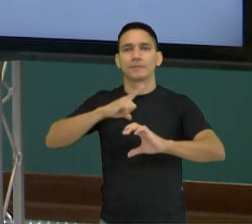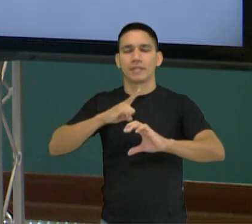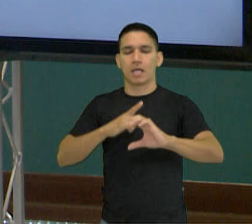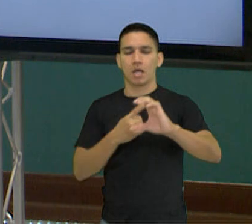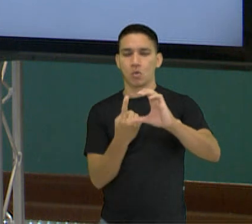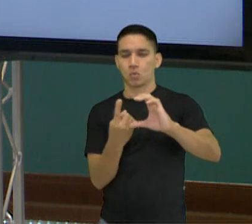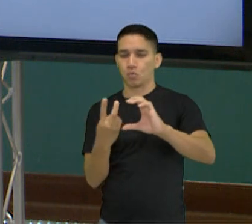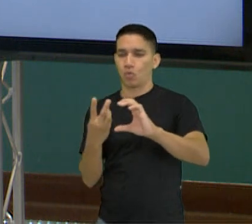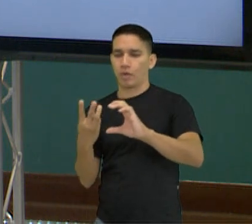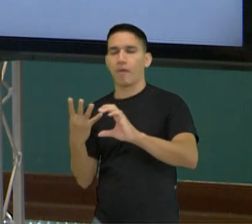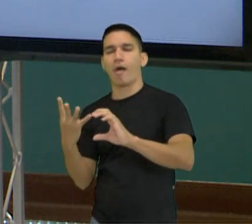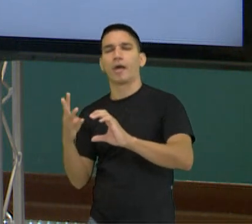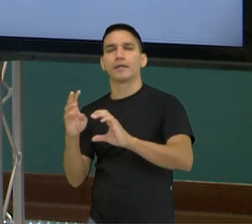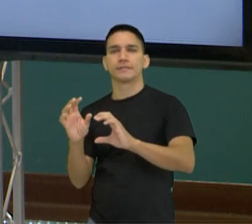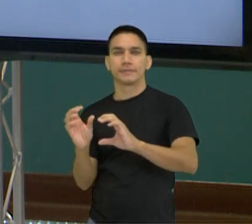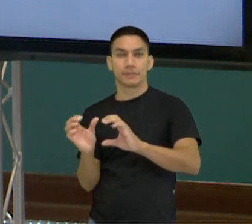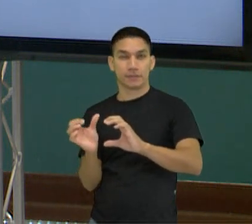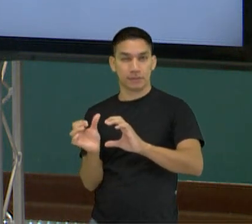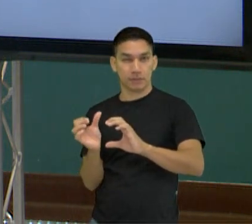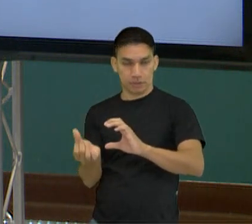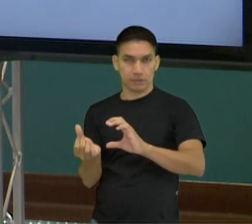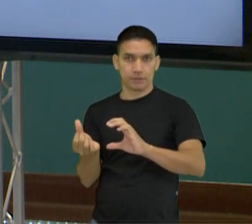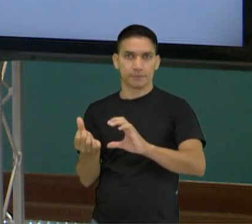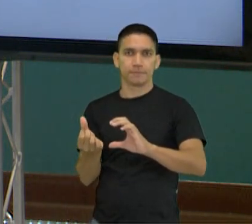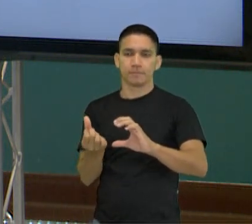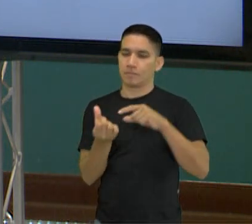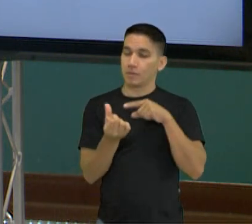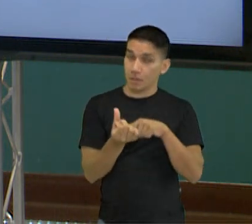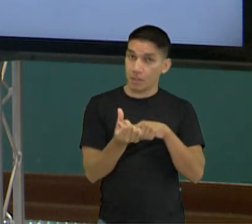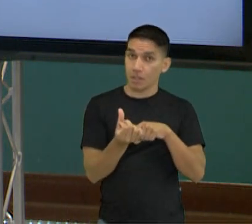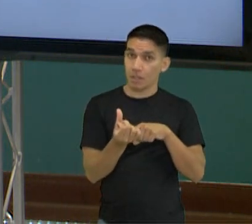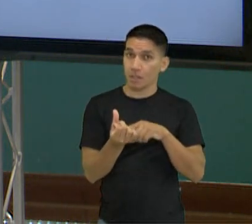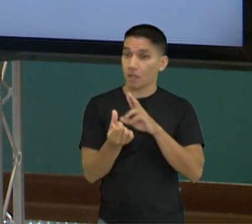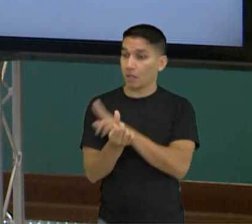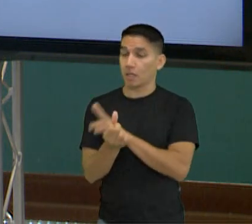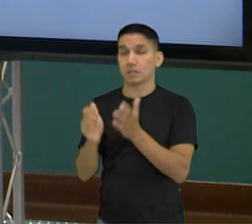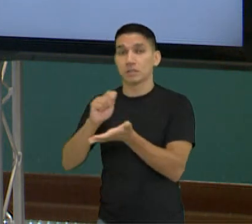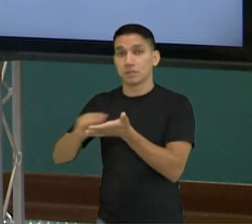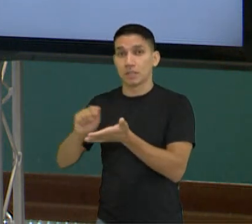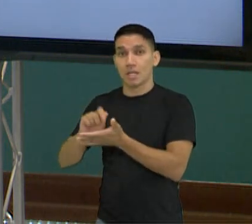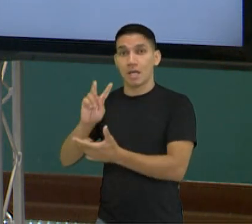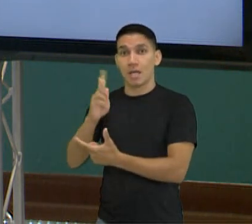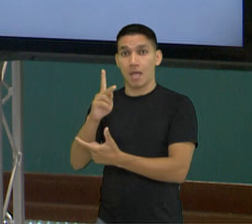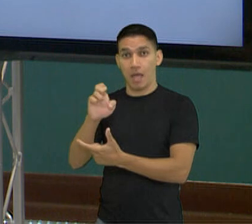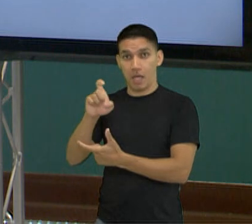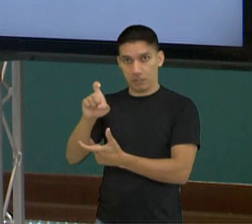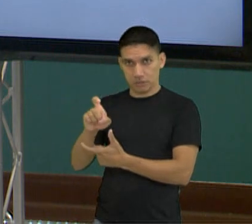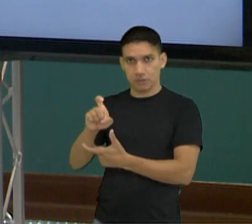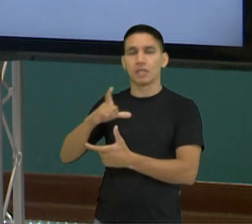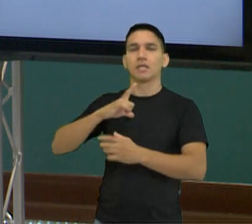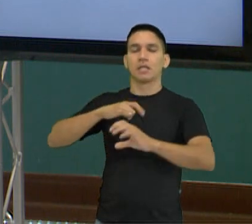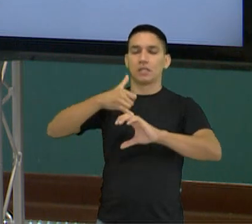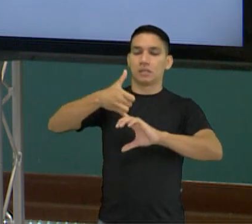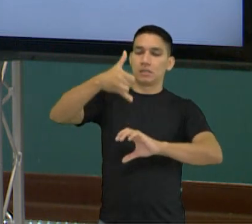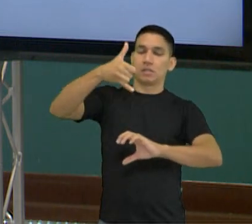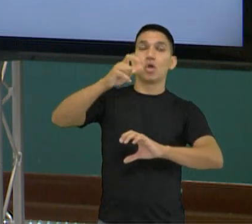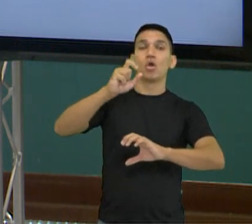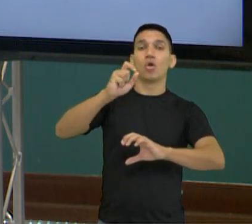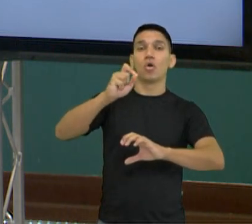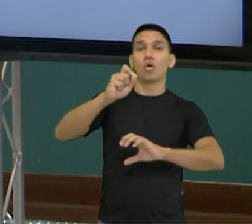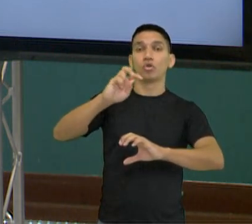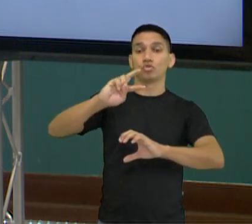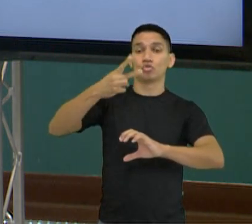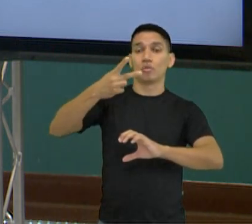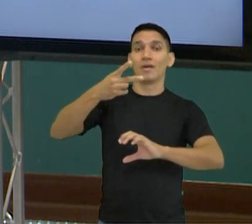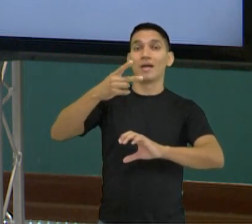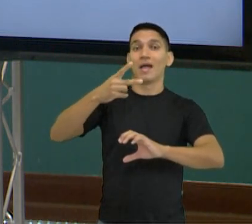3, 4, 5, 6. 6, o prefixo é X, tá? E tem uma ligação dupla, o infixo é